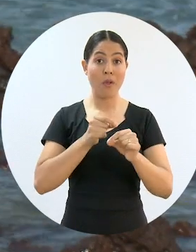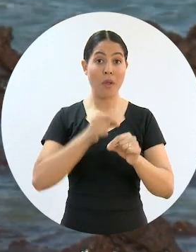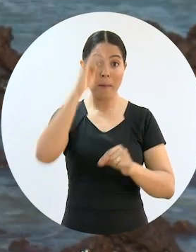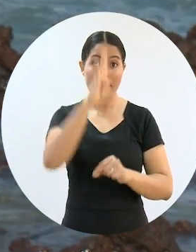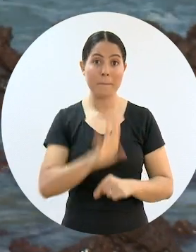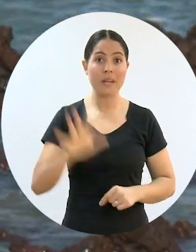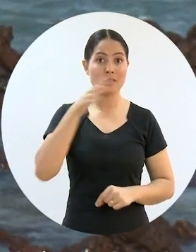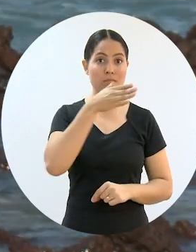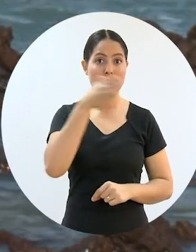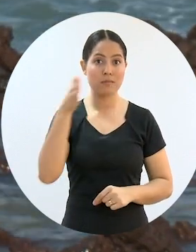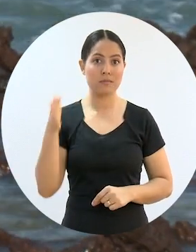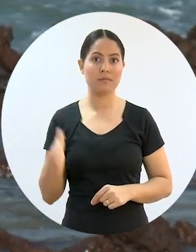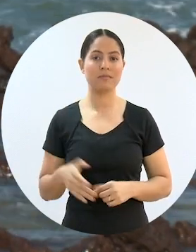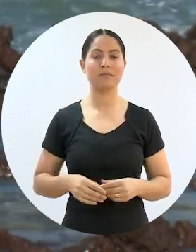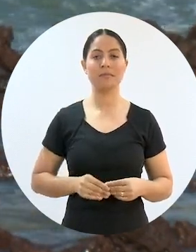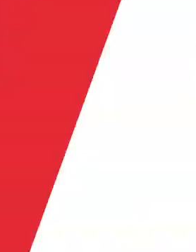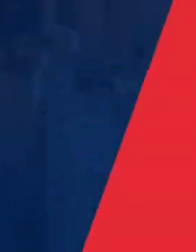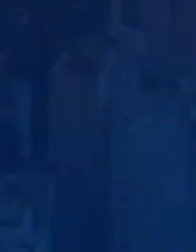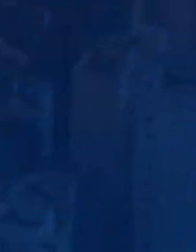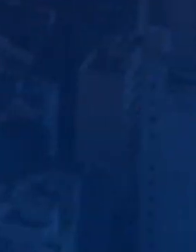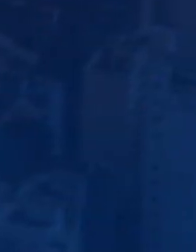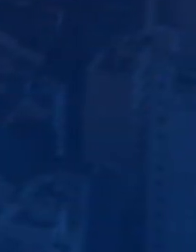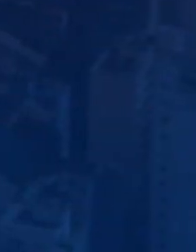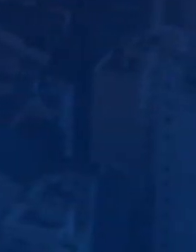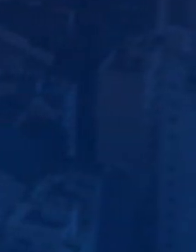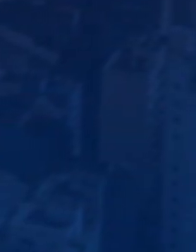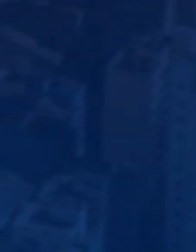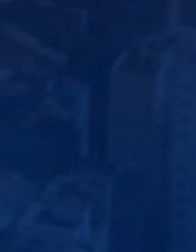Confira agora um giro pelo Brasil.